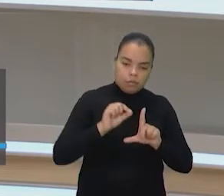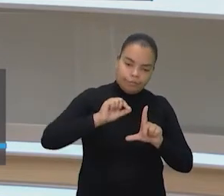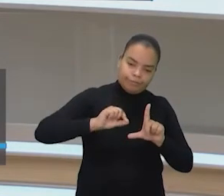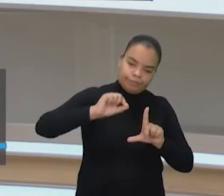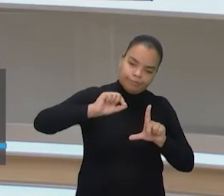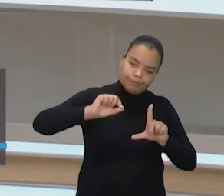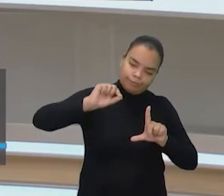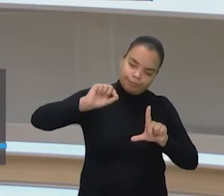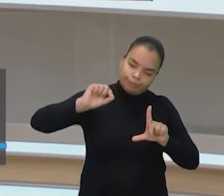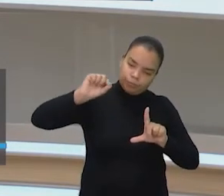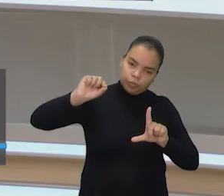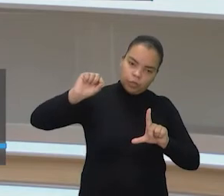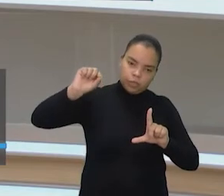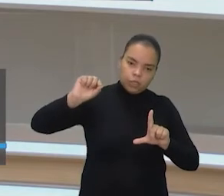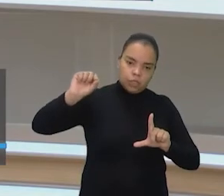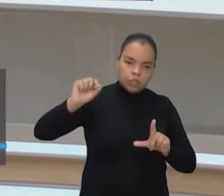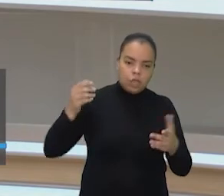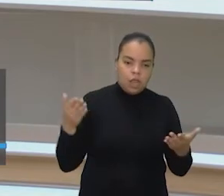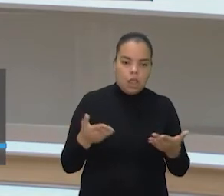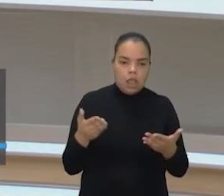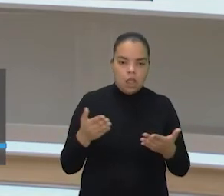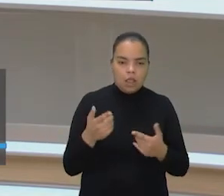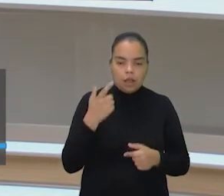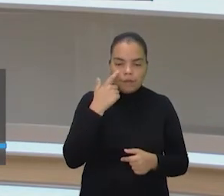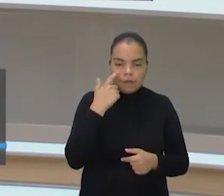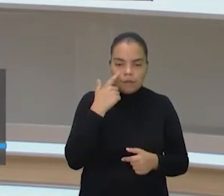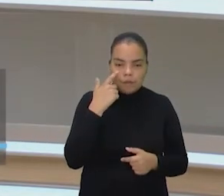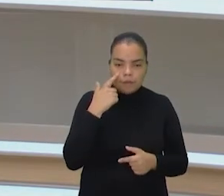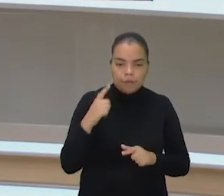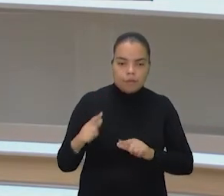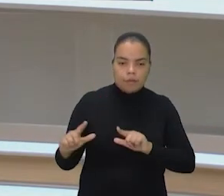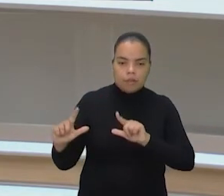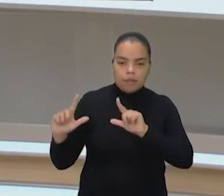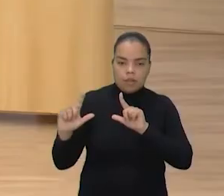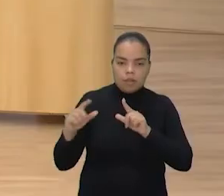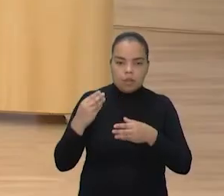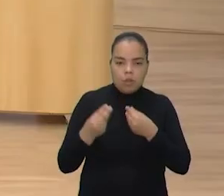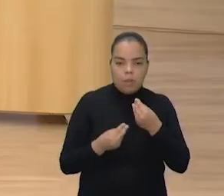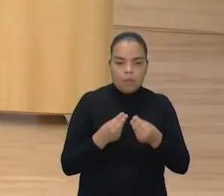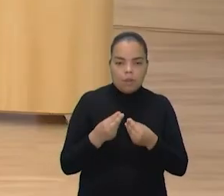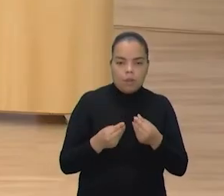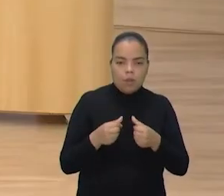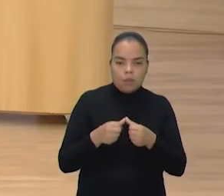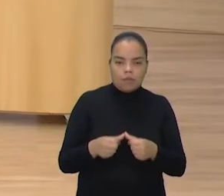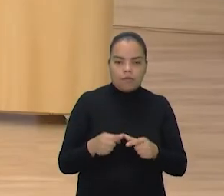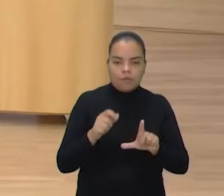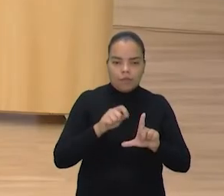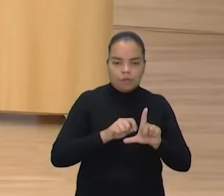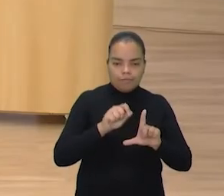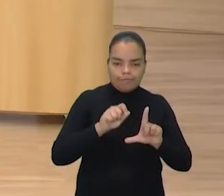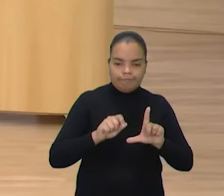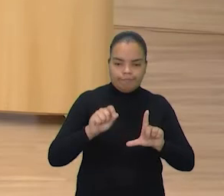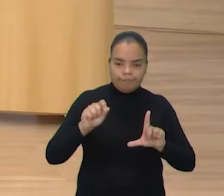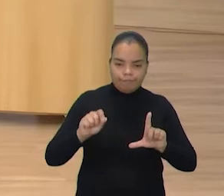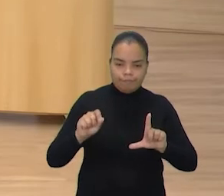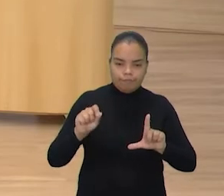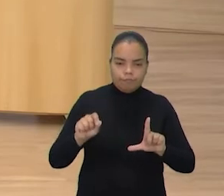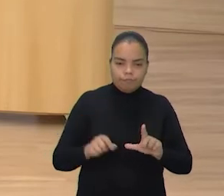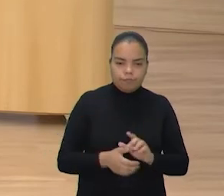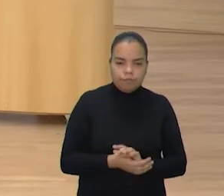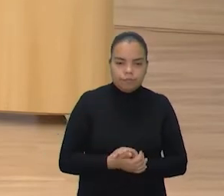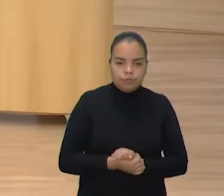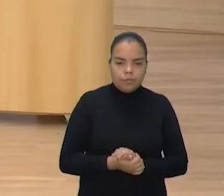telinha, o Juliano, o Excel para a gente ver como que fica esse gráfico bonitinho para vocês, tá bom? Vamos espelhar aqui, eu estou trocando de